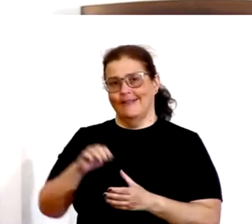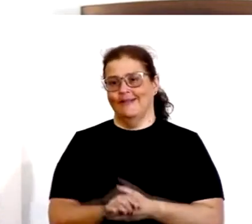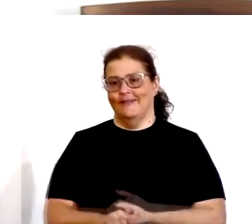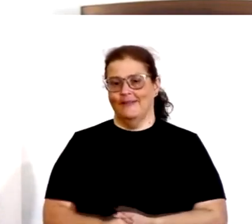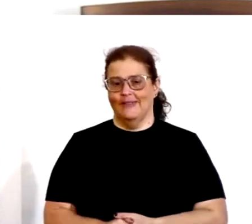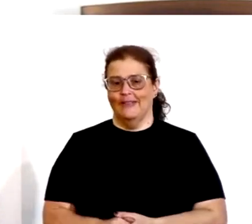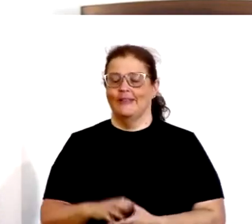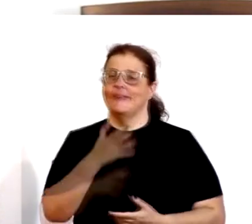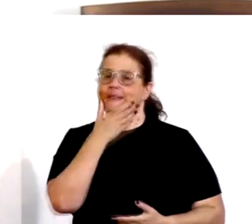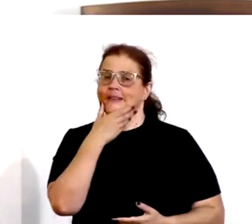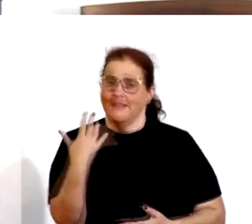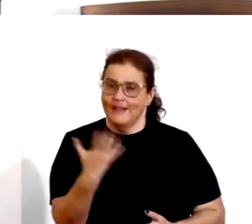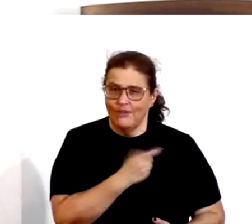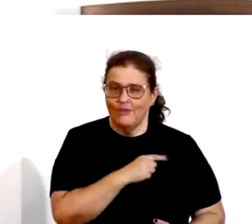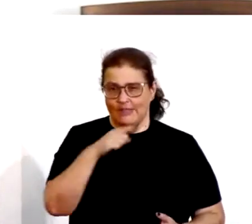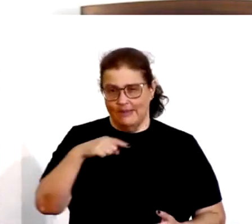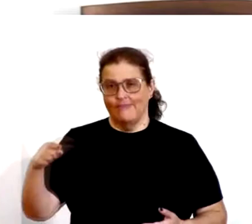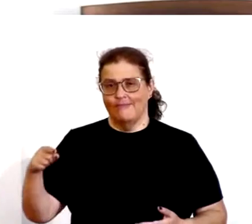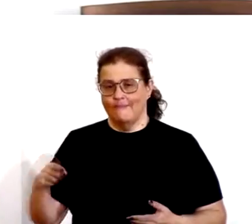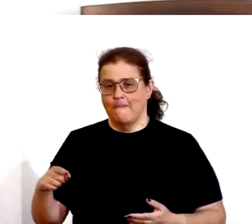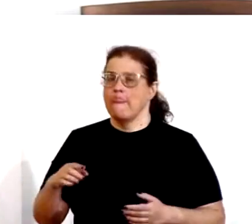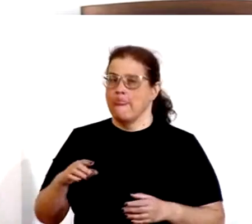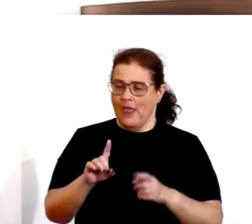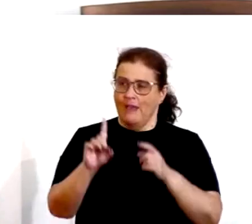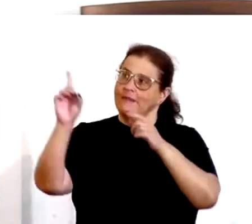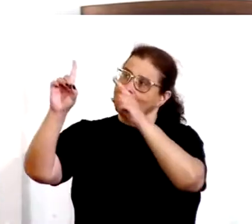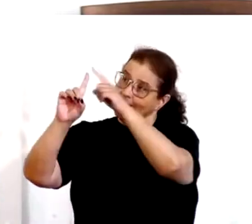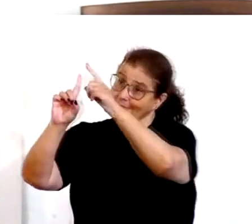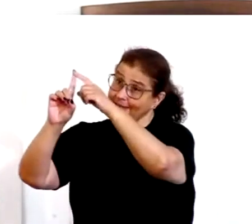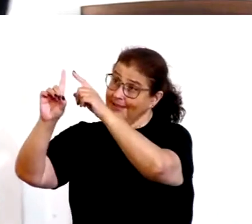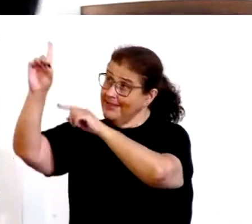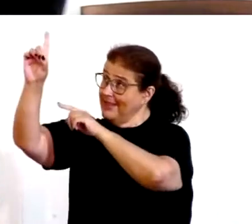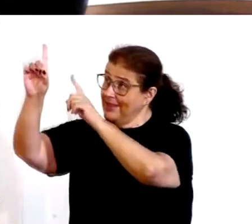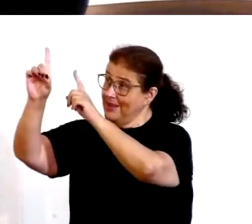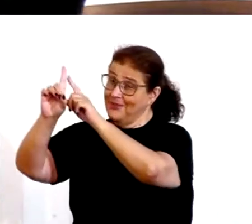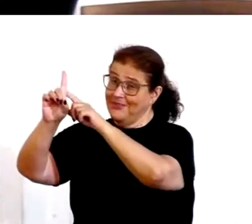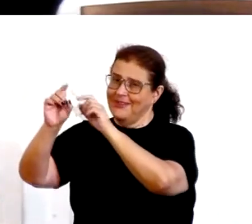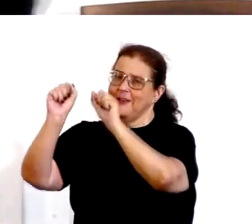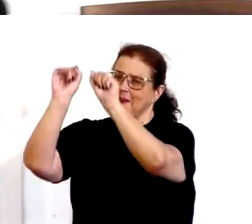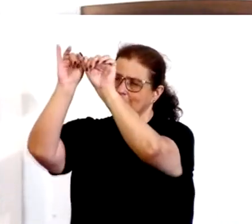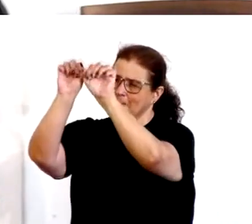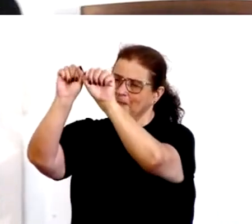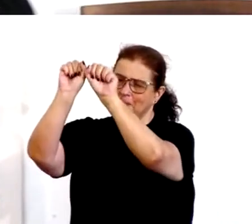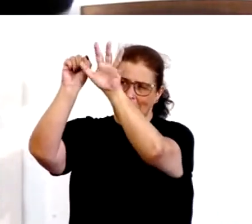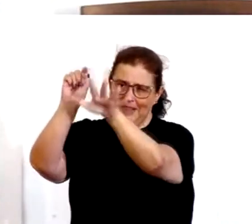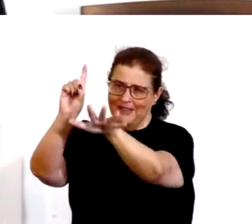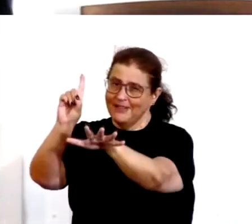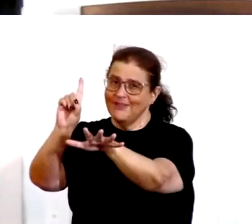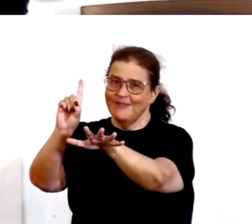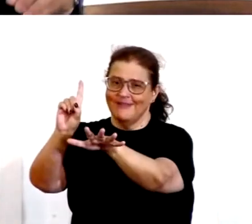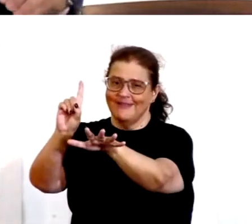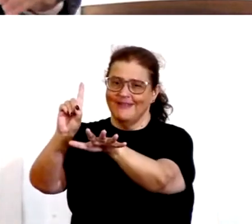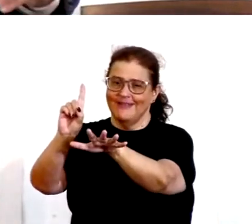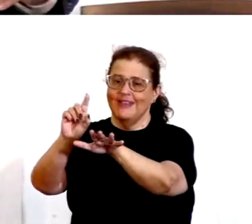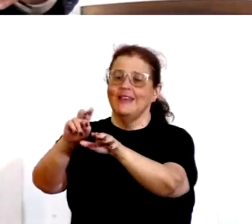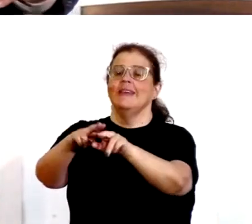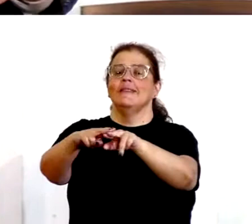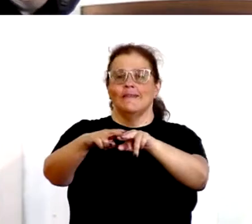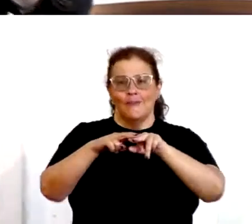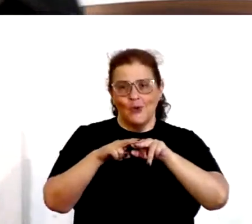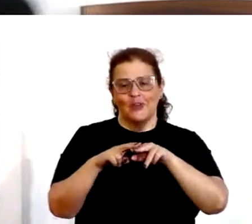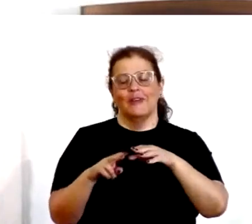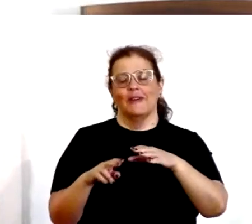aqui a respeito de Deus, que tem as bênçãos celestiais, que todas essas bênçãos celestiais estão em Cristo